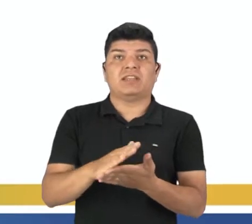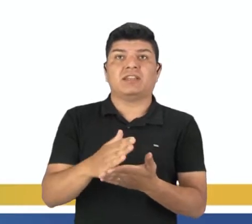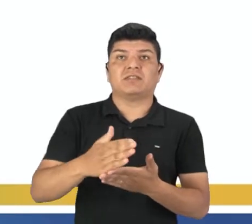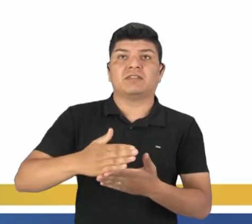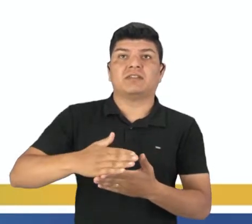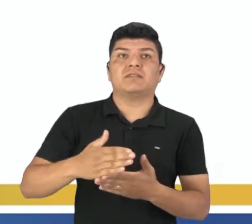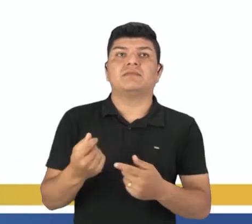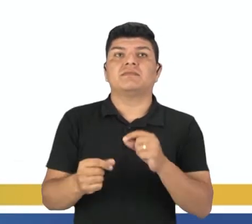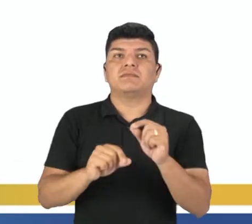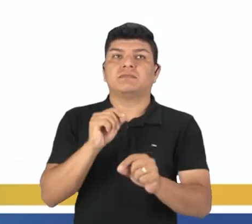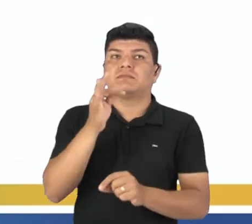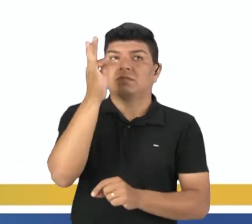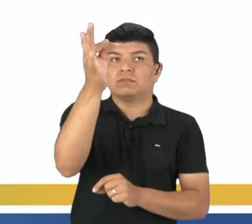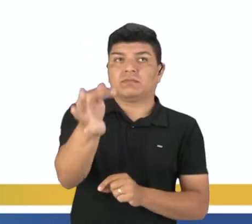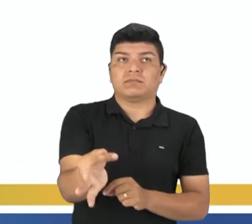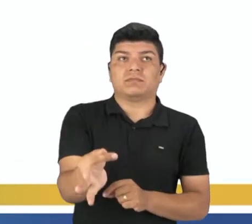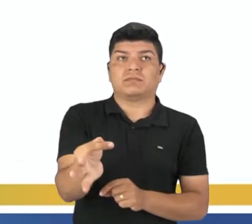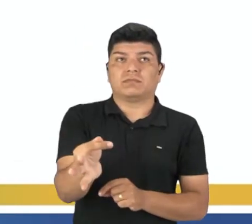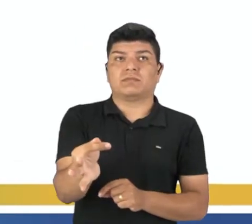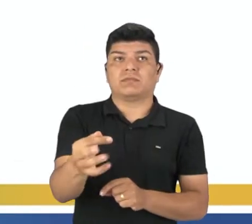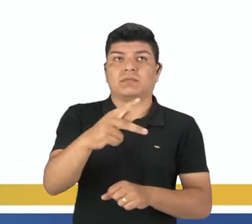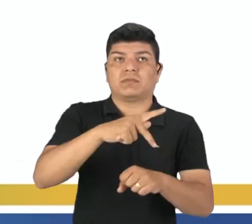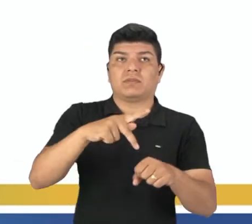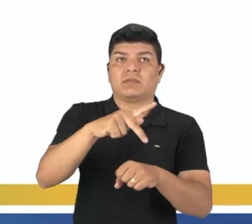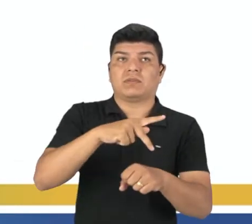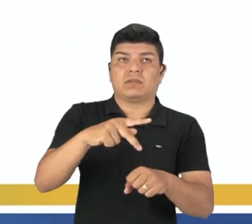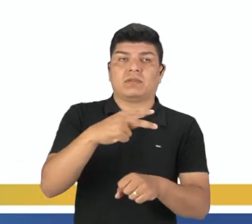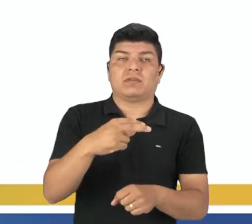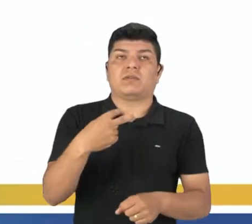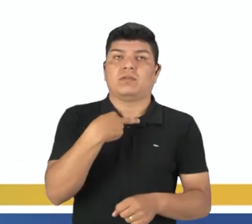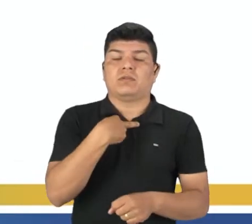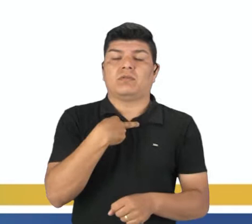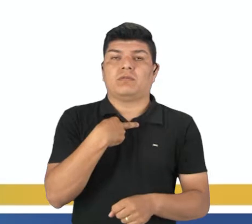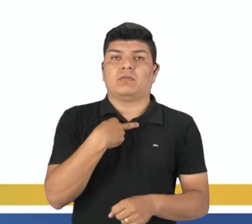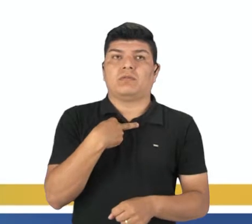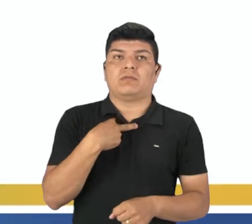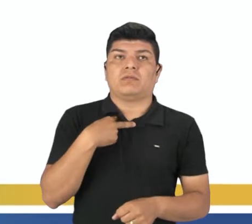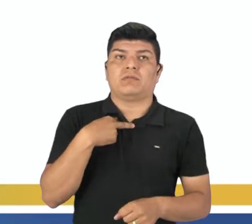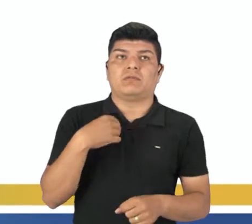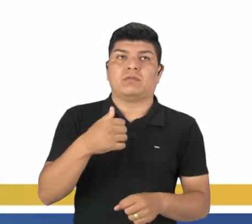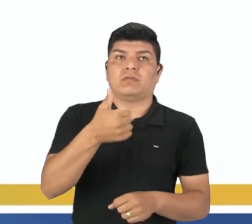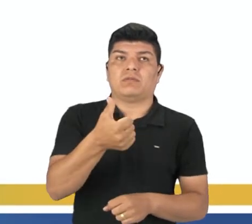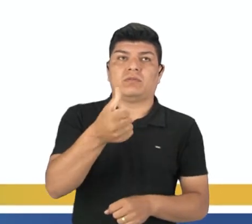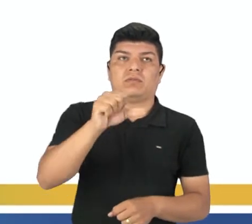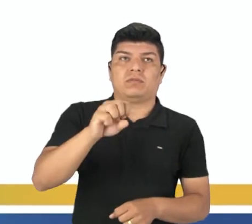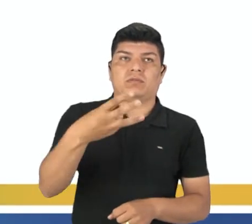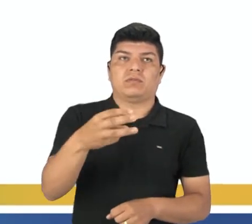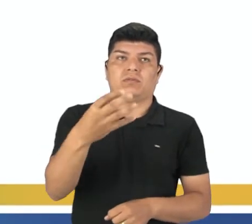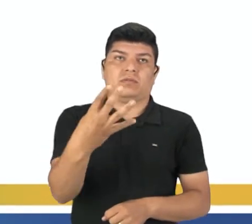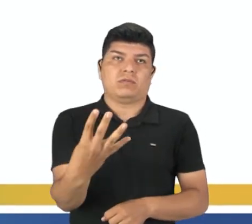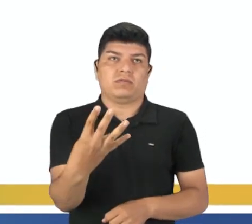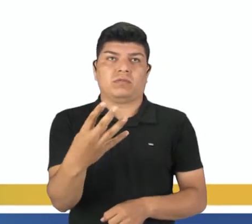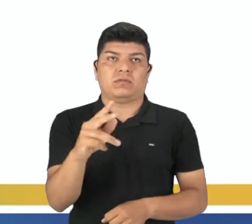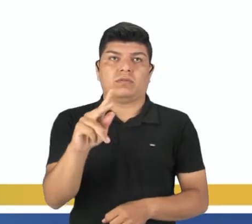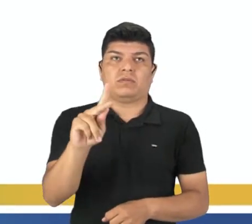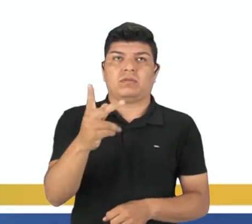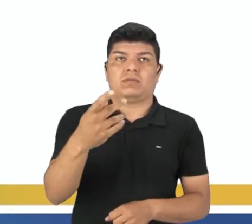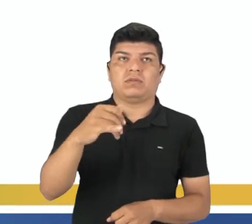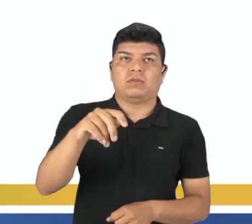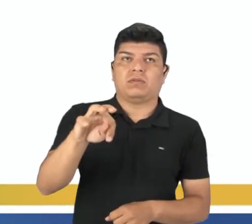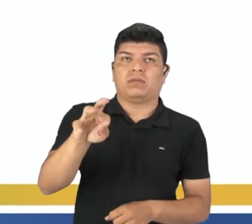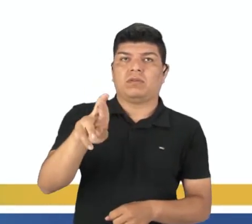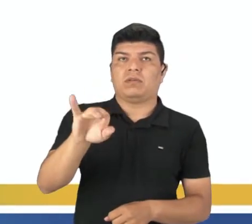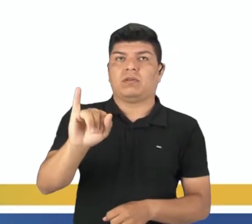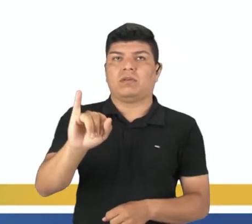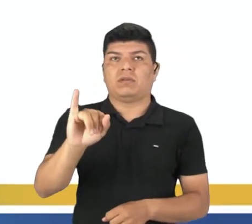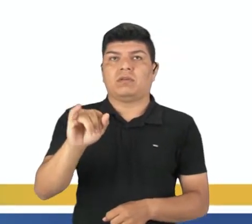Alemanha e, futuramente, nos países ocupados. Então, em 1934, Hitler chega ao poder com a ideia de construir um